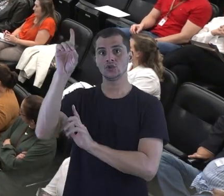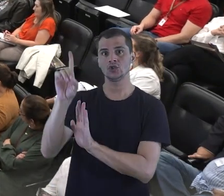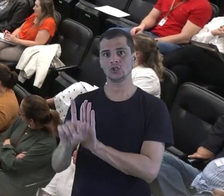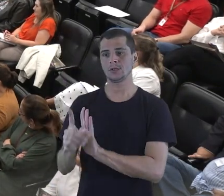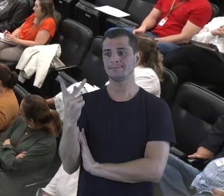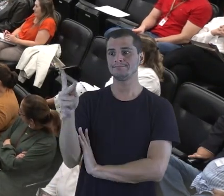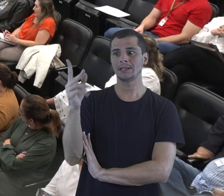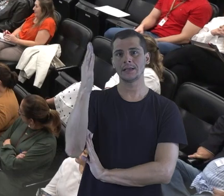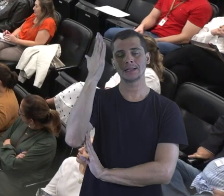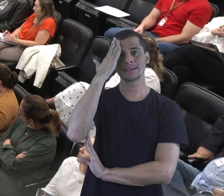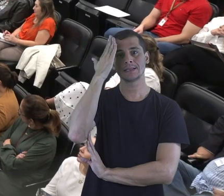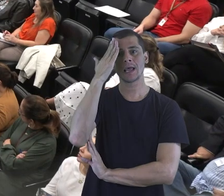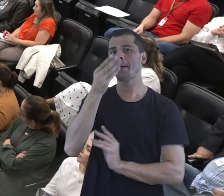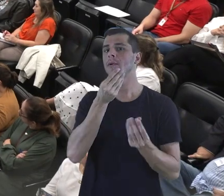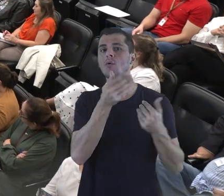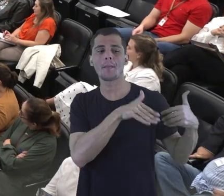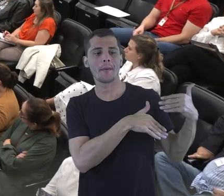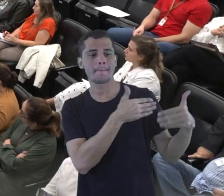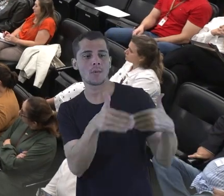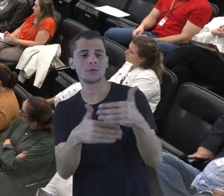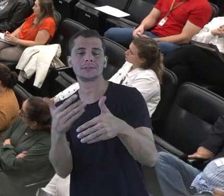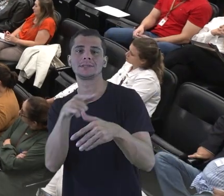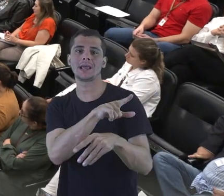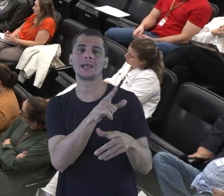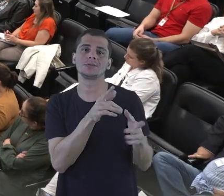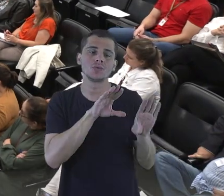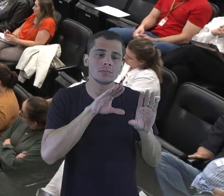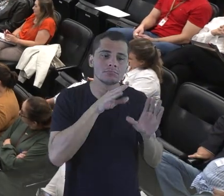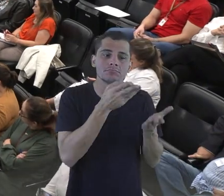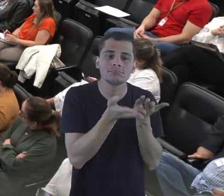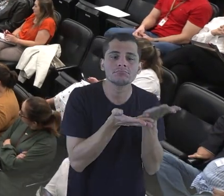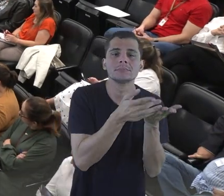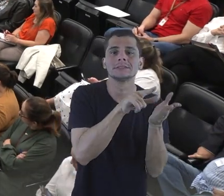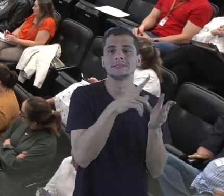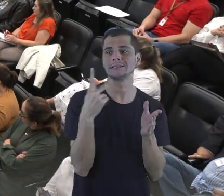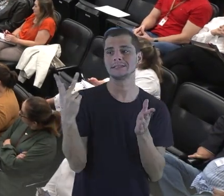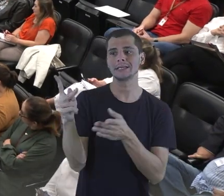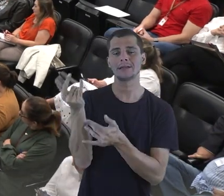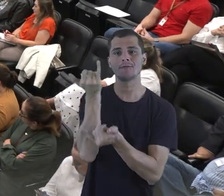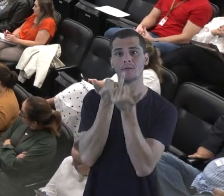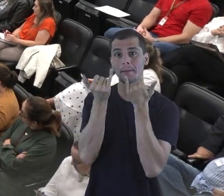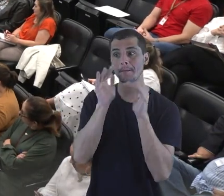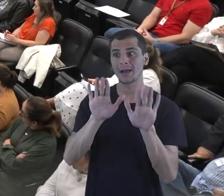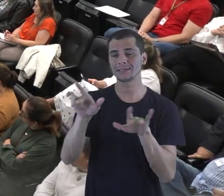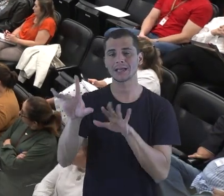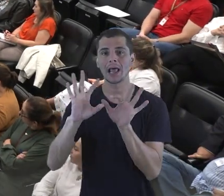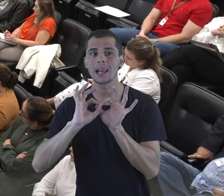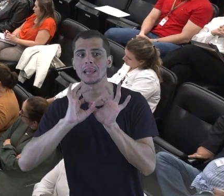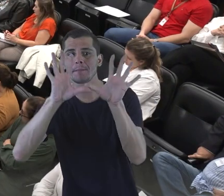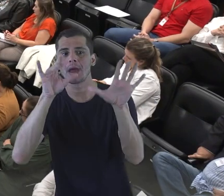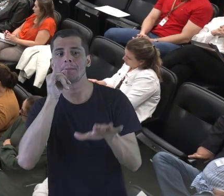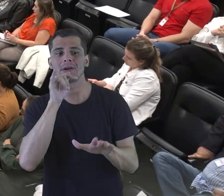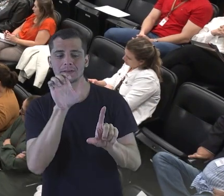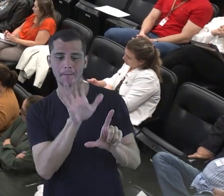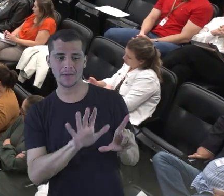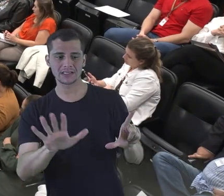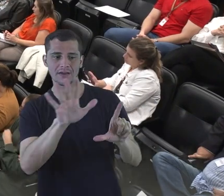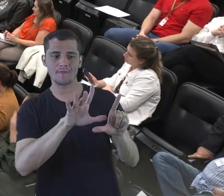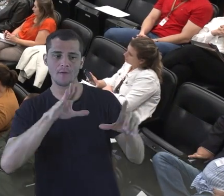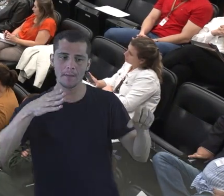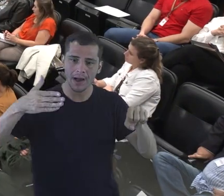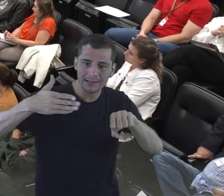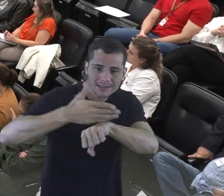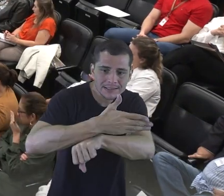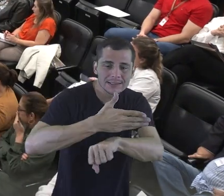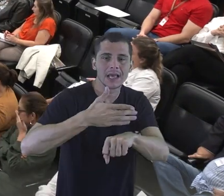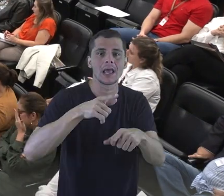sobre o tratamento agora ela ter liberado o acesso dentro da plataforma que é de controle da